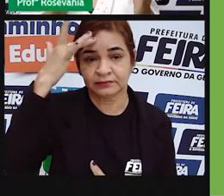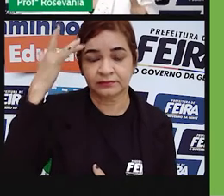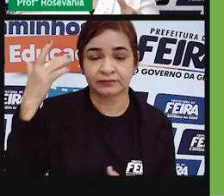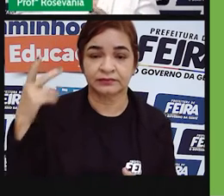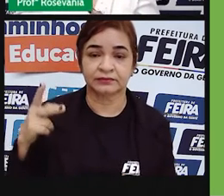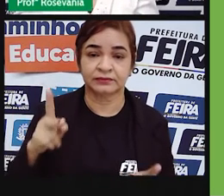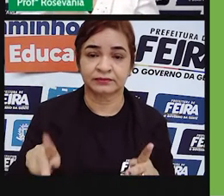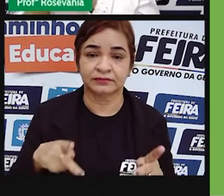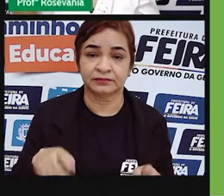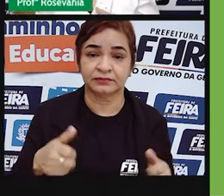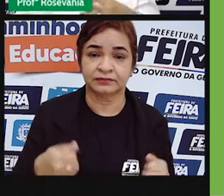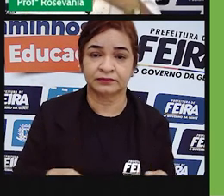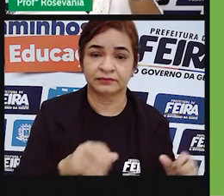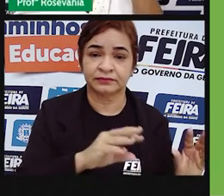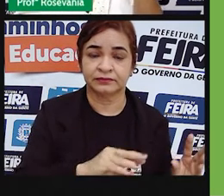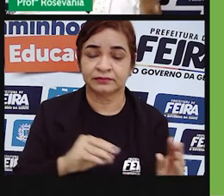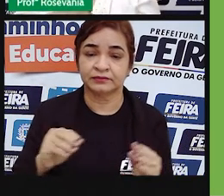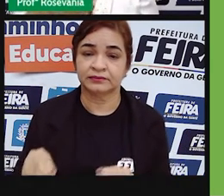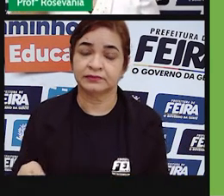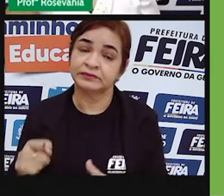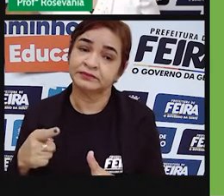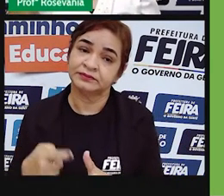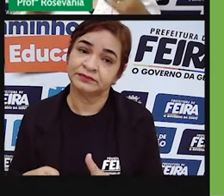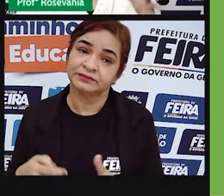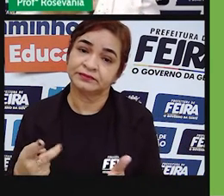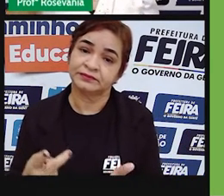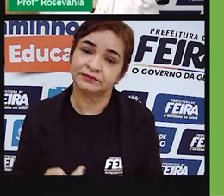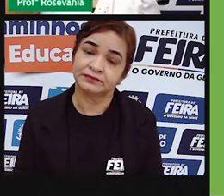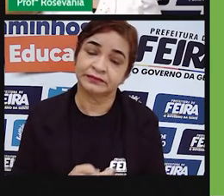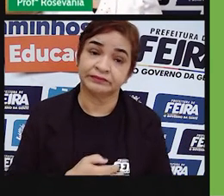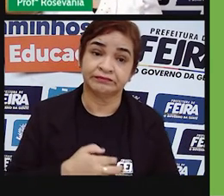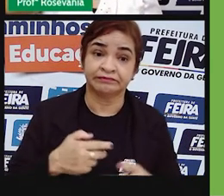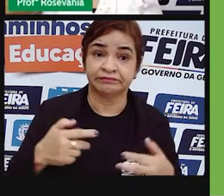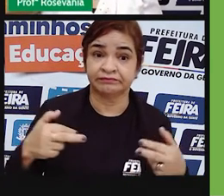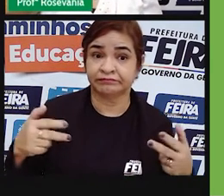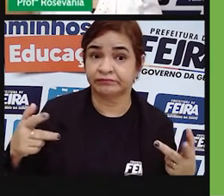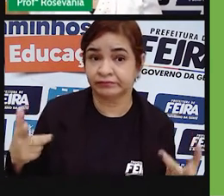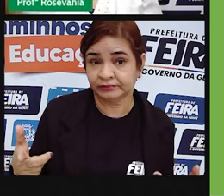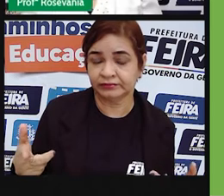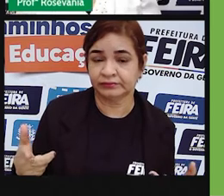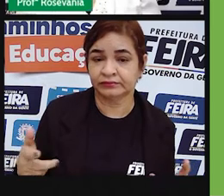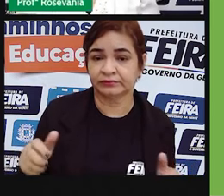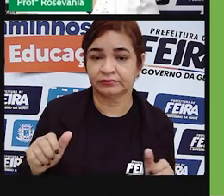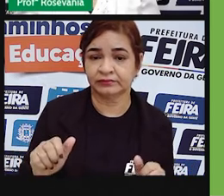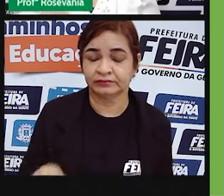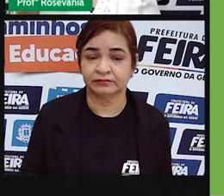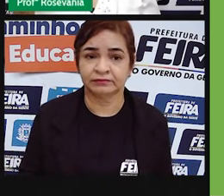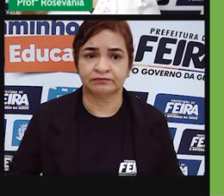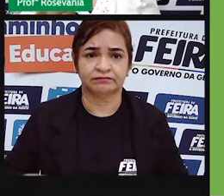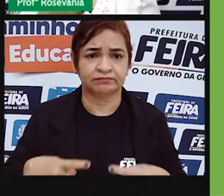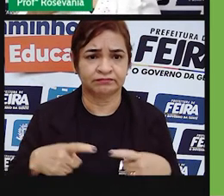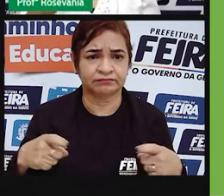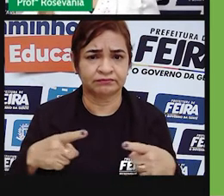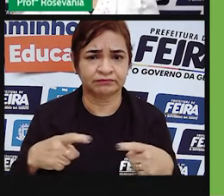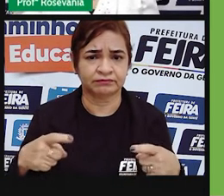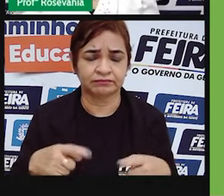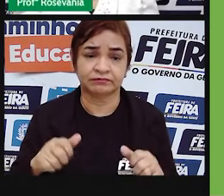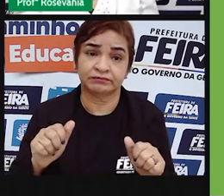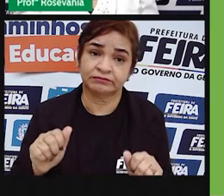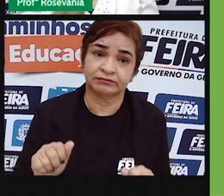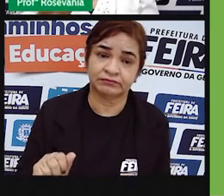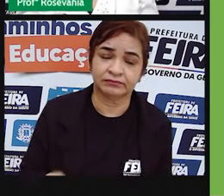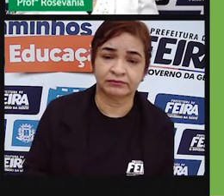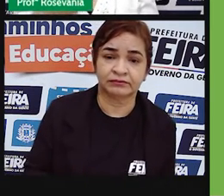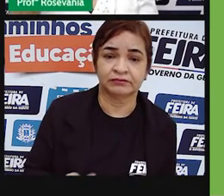tem sai esse não tem uma bomba tem o salgado de situações que envolvem as guerras e que pode